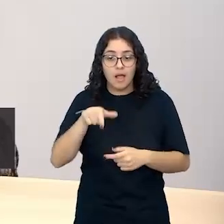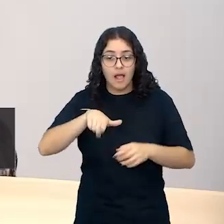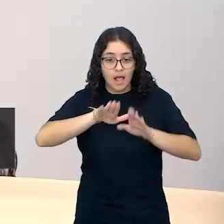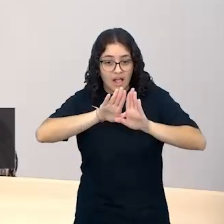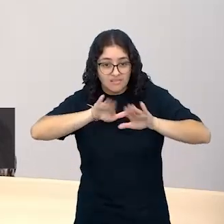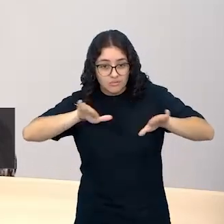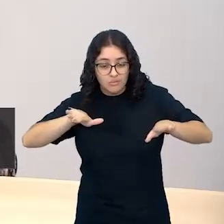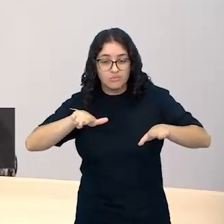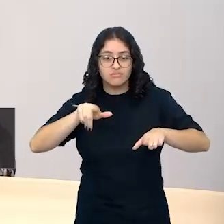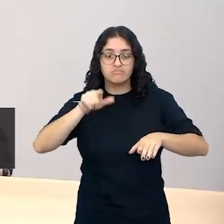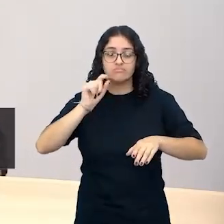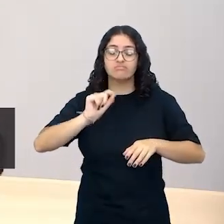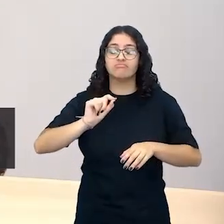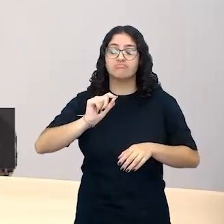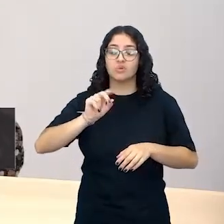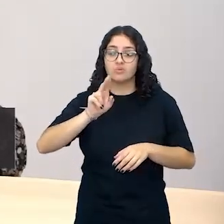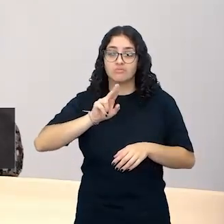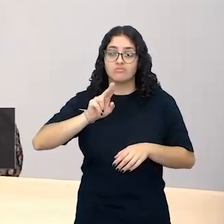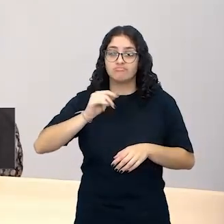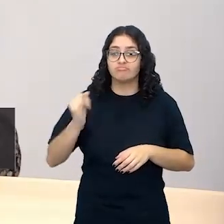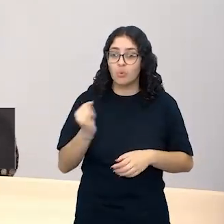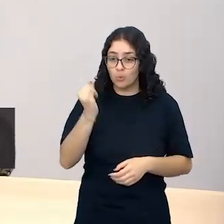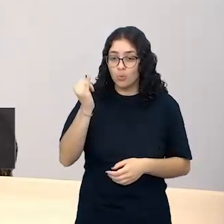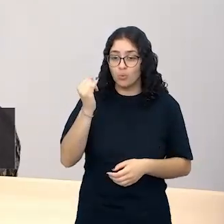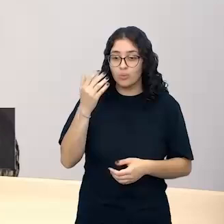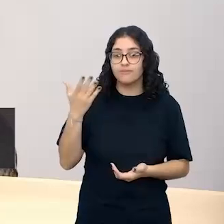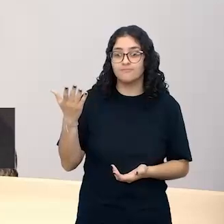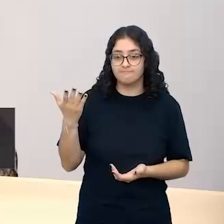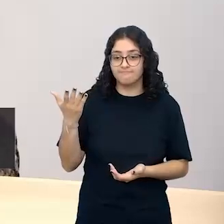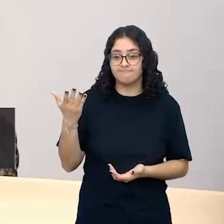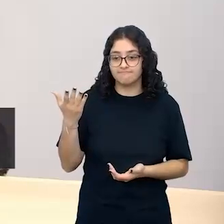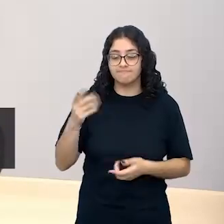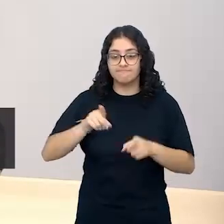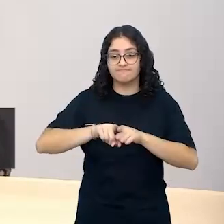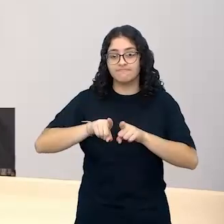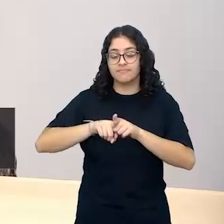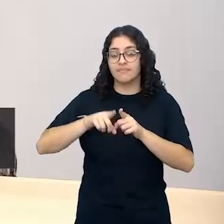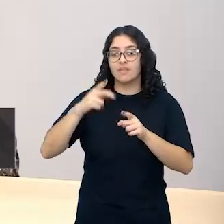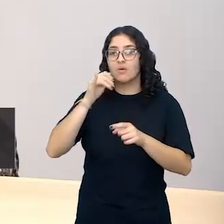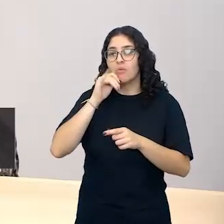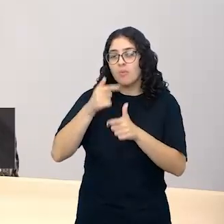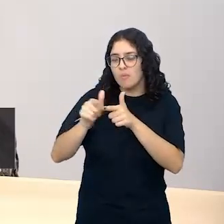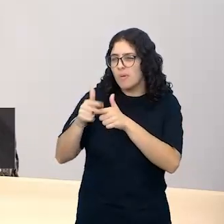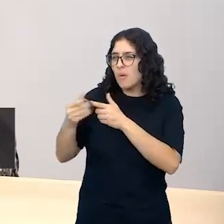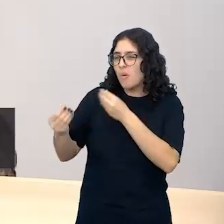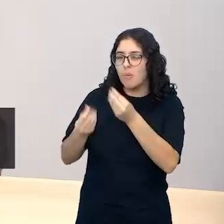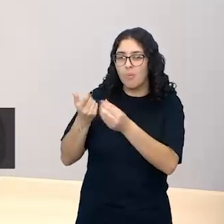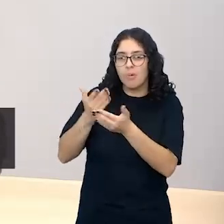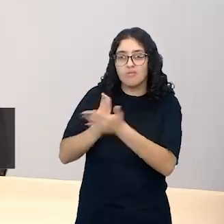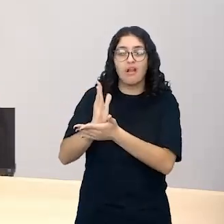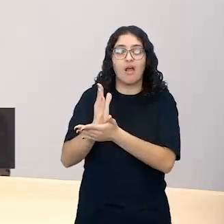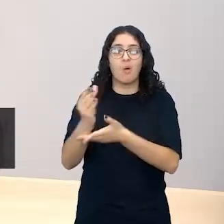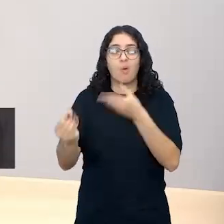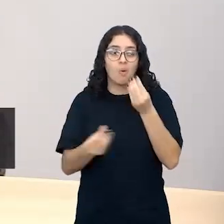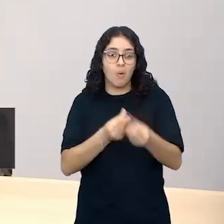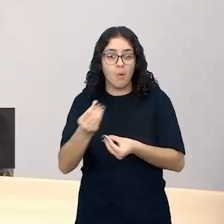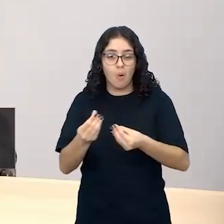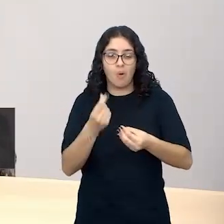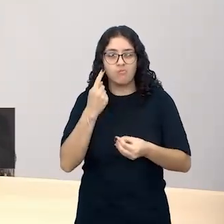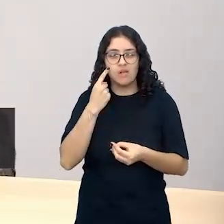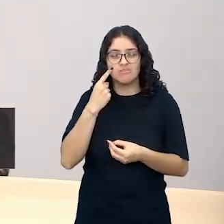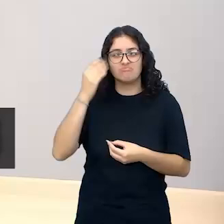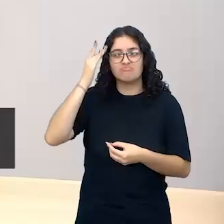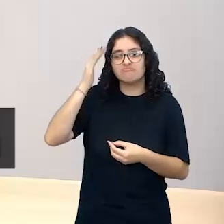alunos priorizaram. E aí eles vão fazer a ideação de soluções para esse problema. E vão definir